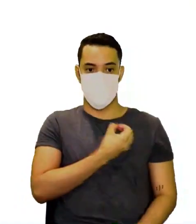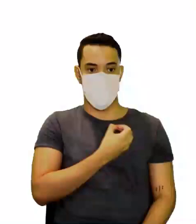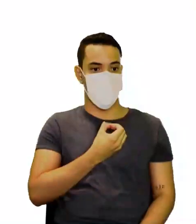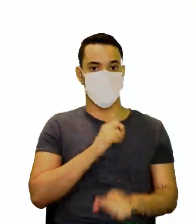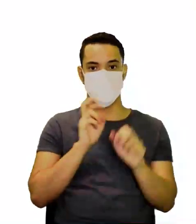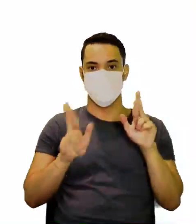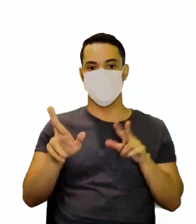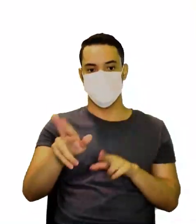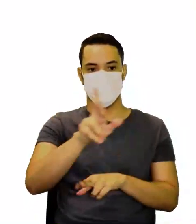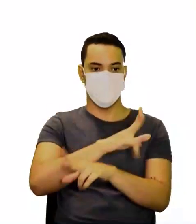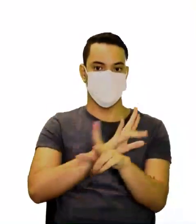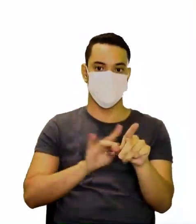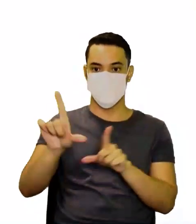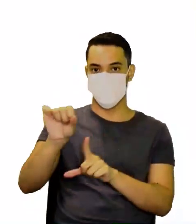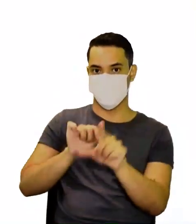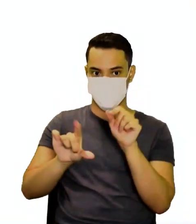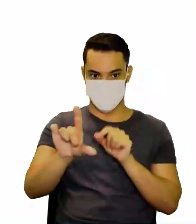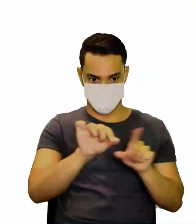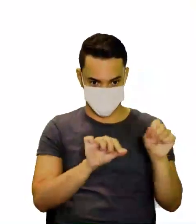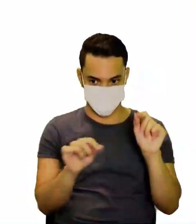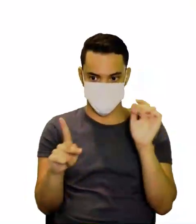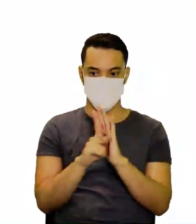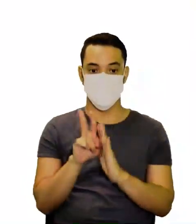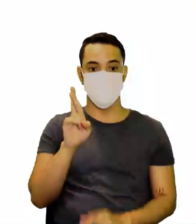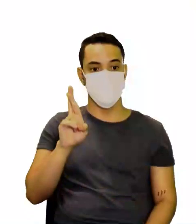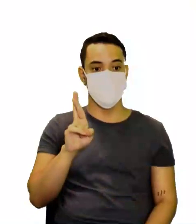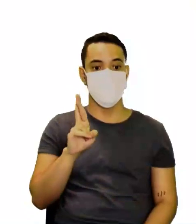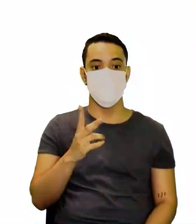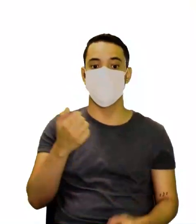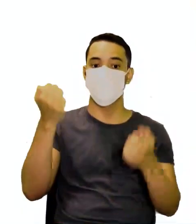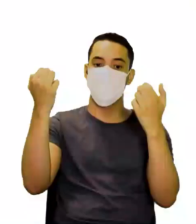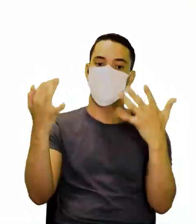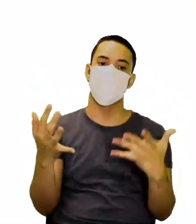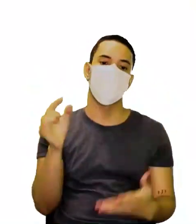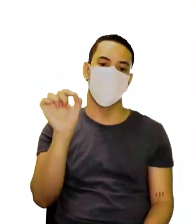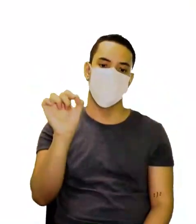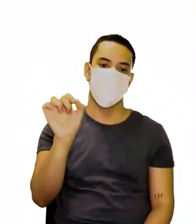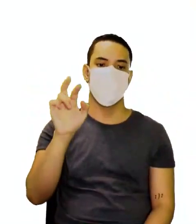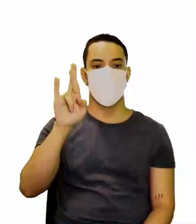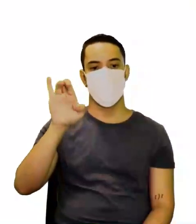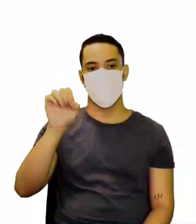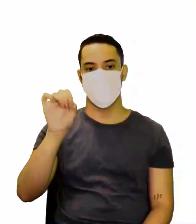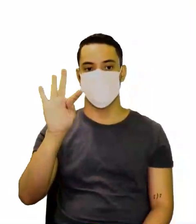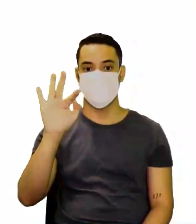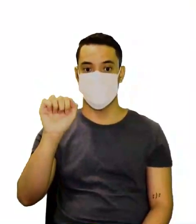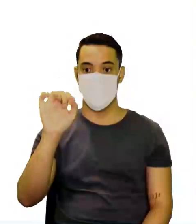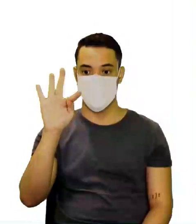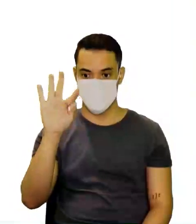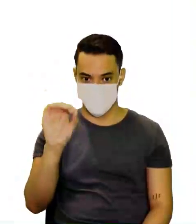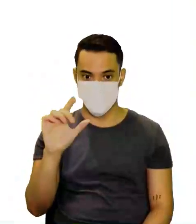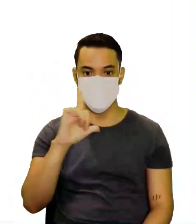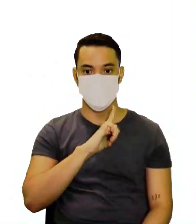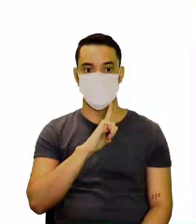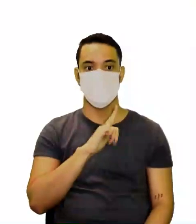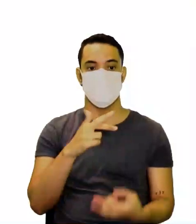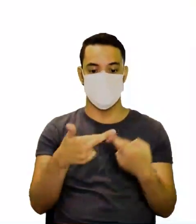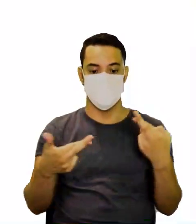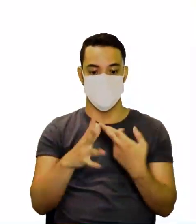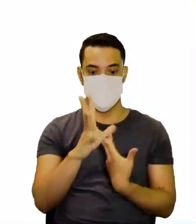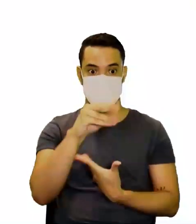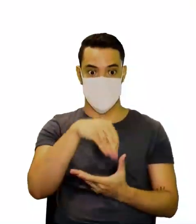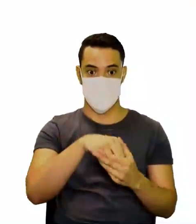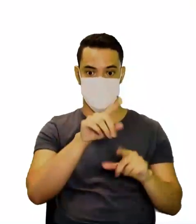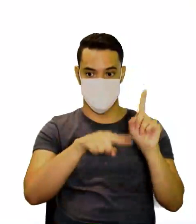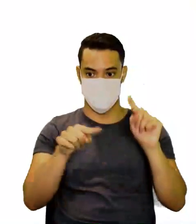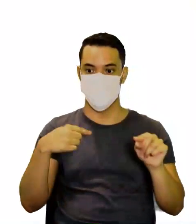cada valor escolhido de R. Então, ele quer dizer que se eu coloco aqui um reostato, se essa resistência é variável,